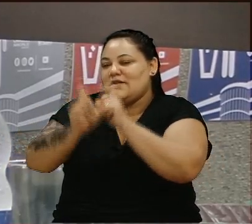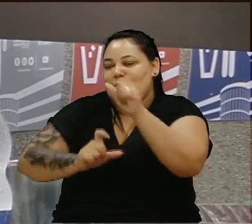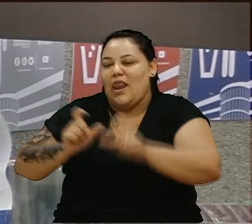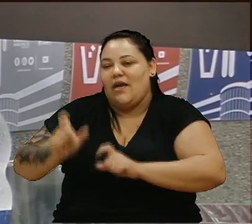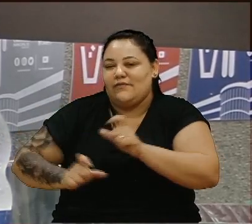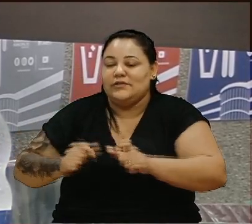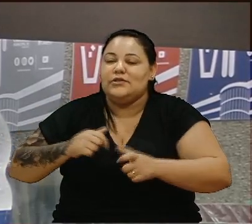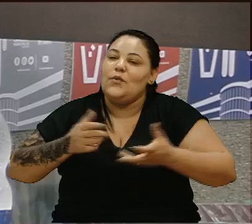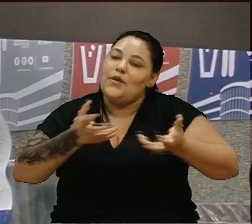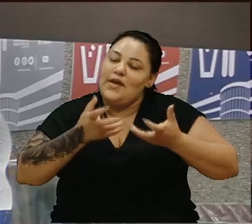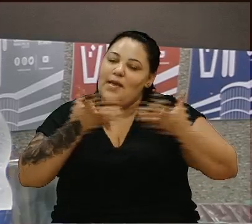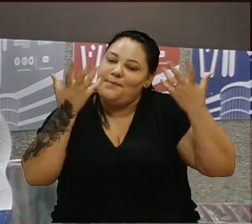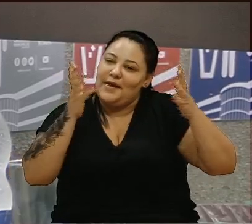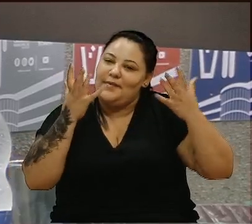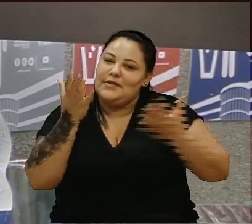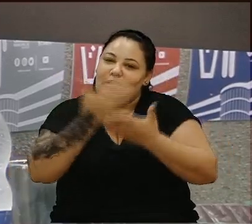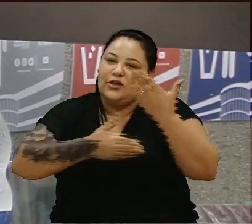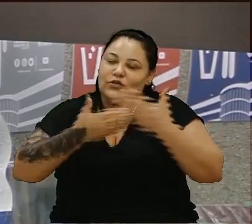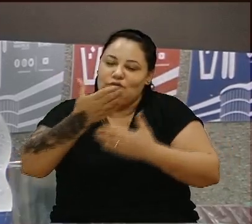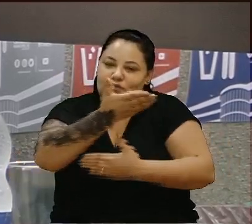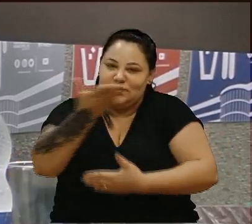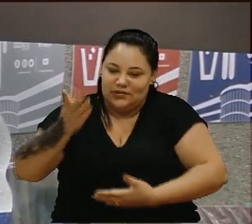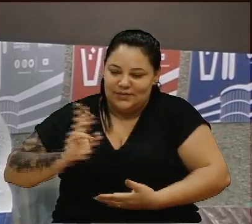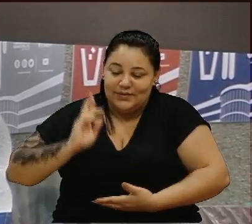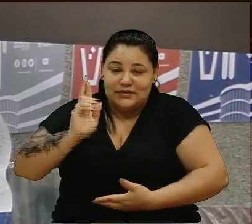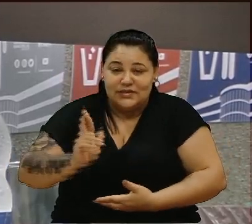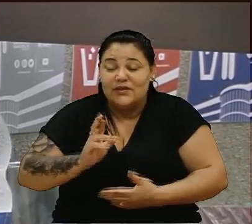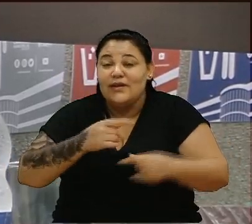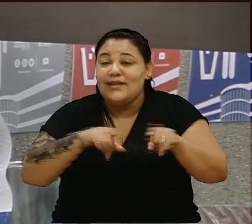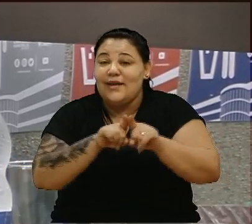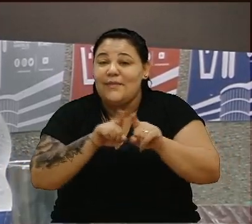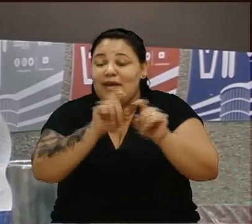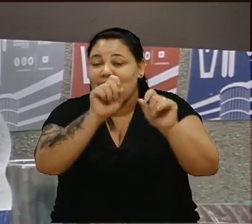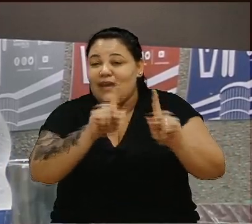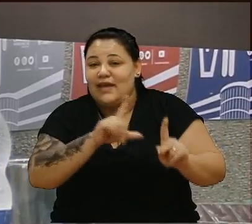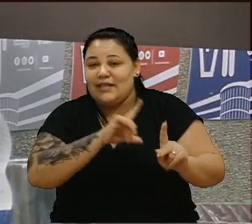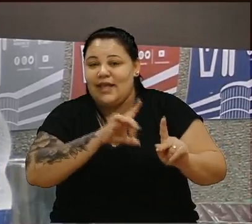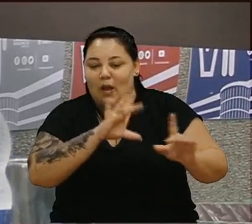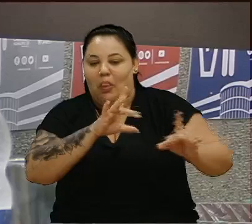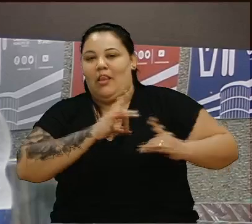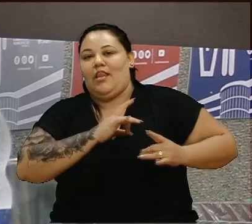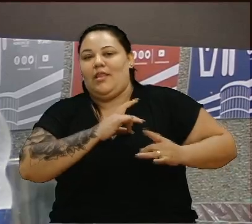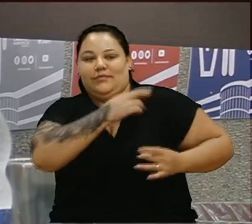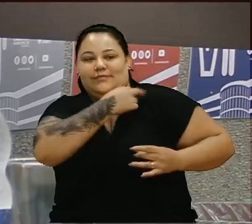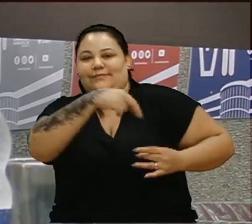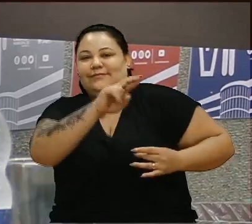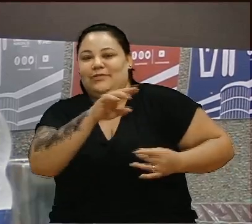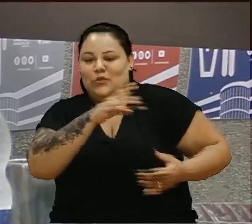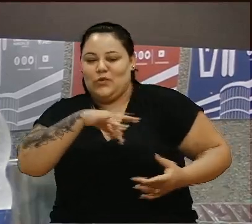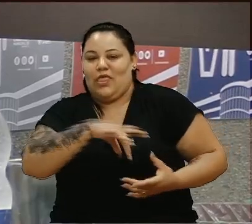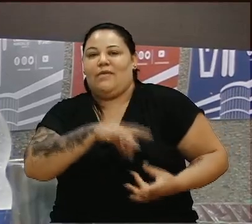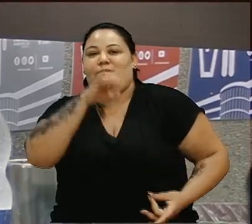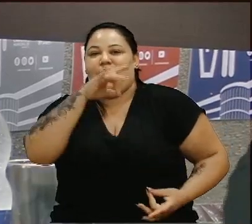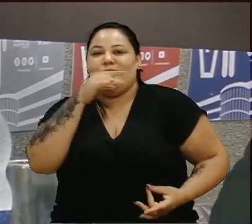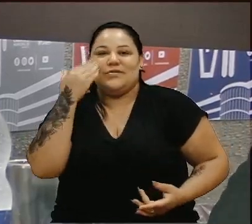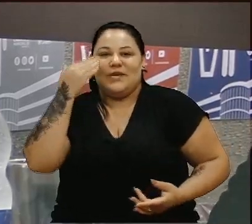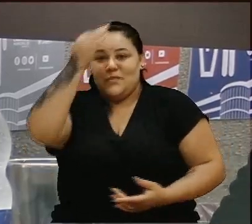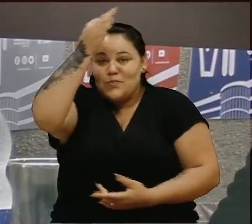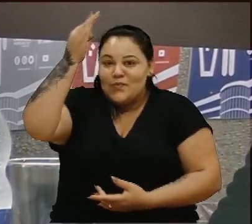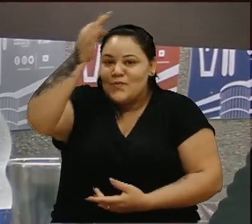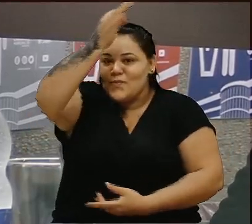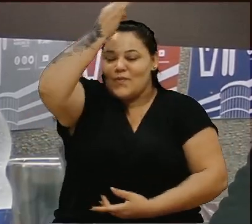de parabenizar aos senhores que aqui representam e a todos aqueles que levam a religiosidade e a espiritualidade para aquelas pessoas que